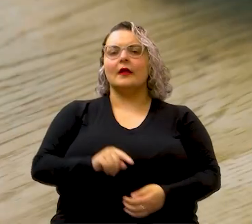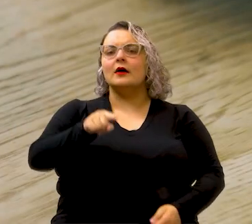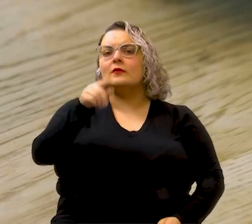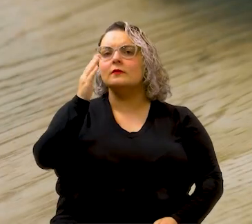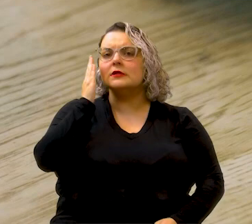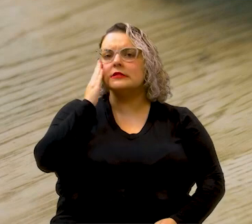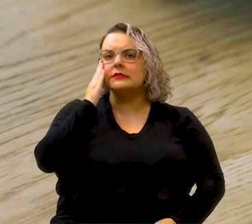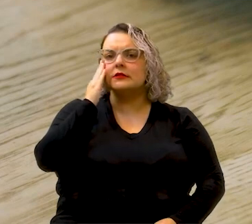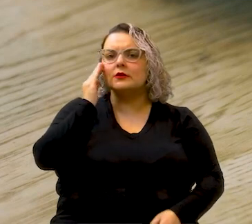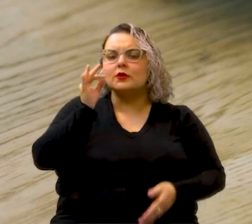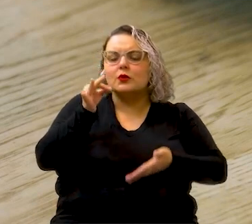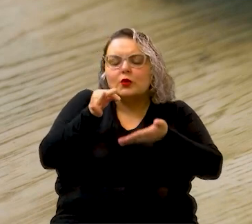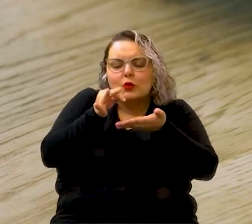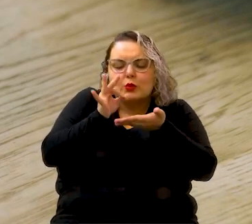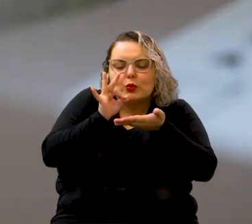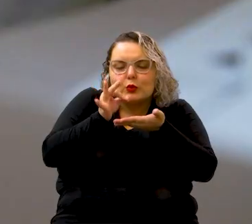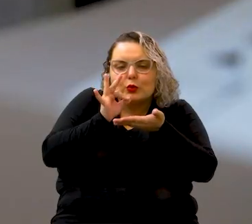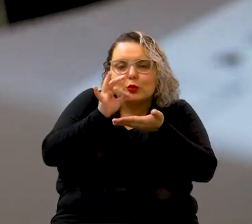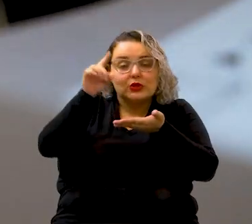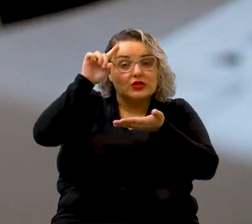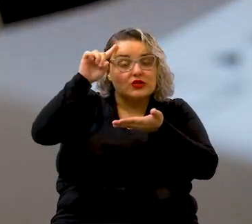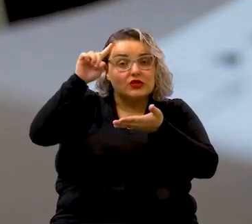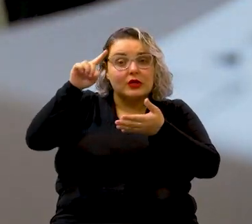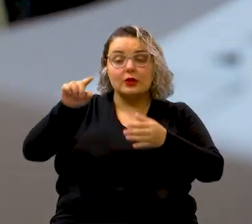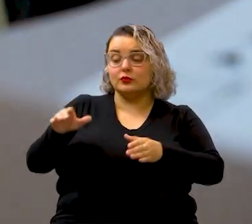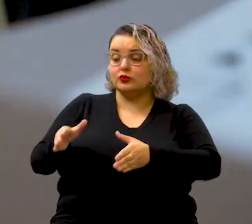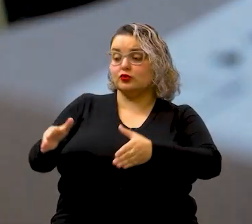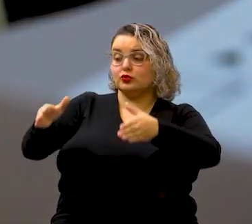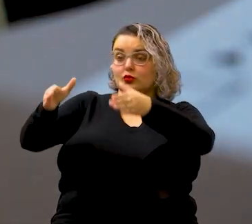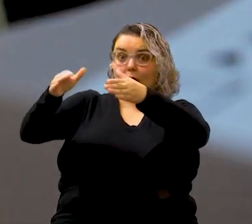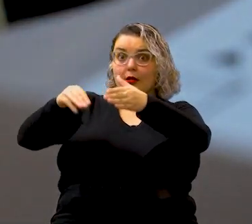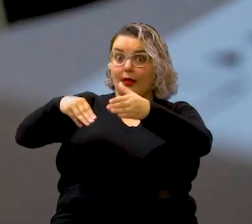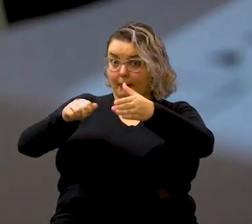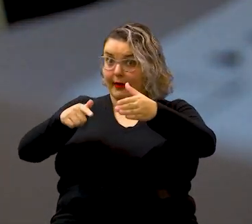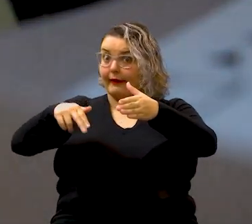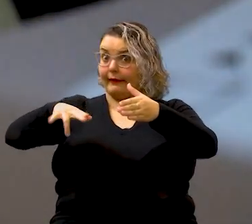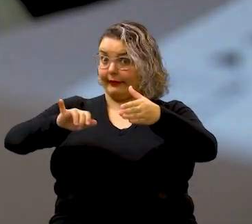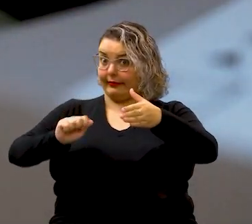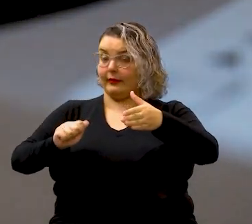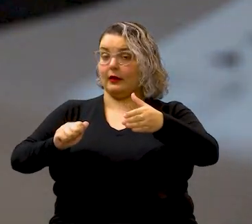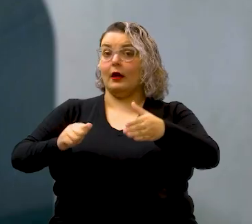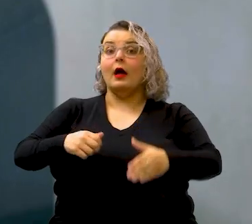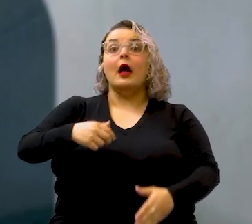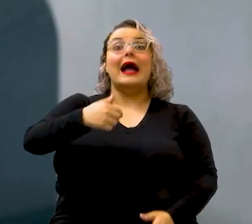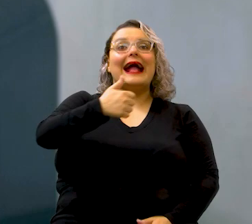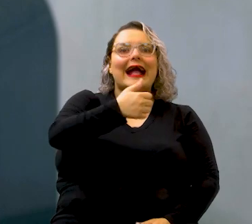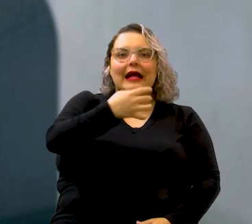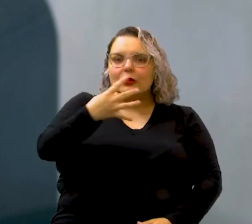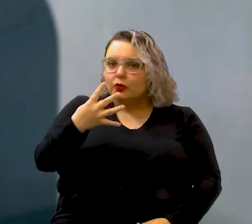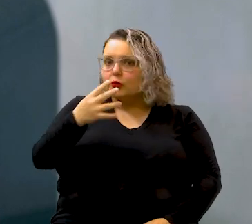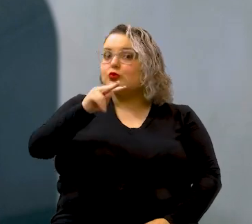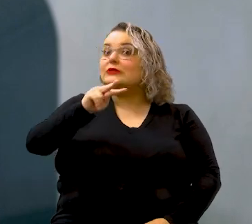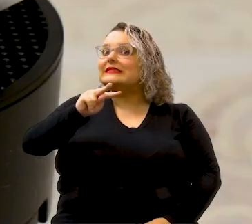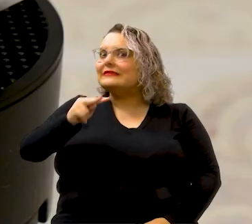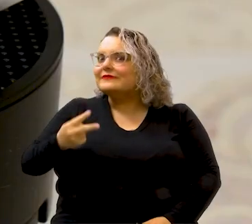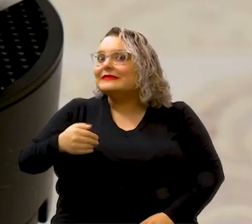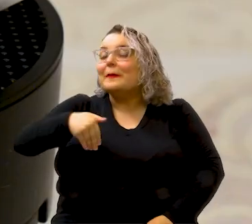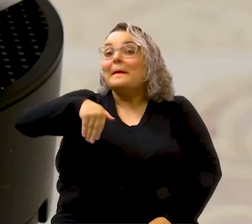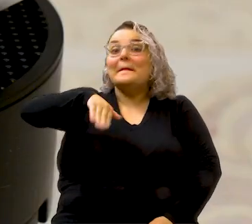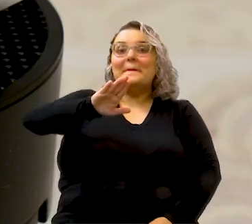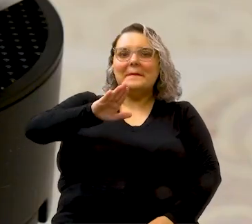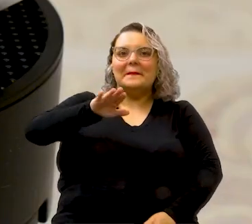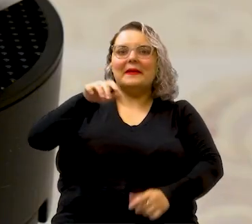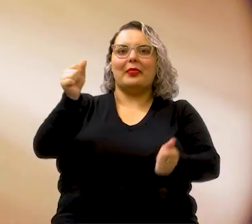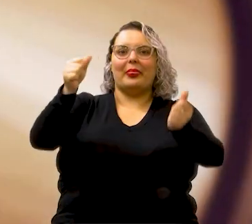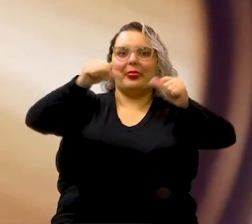Você sabia que o cafezinho diário da máquina pode ser até 14 vezes mais prejudicial ao meio ambiente do que o consumo de